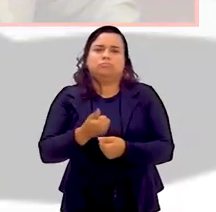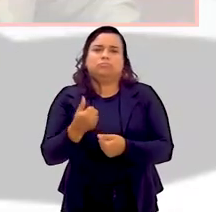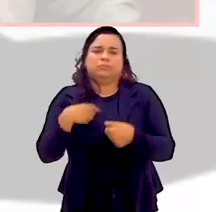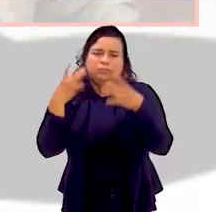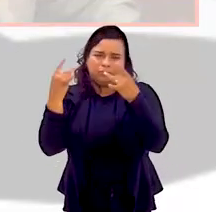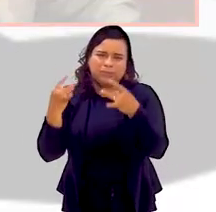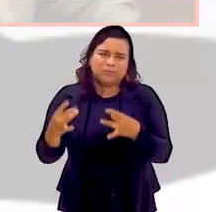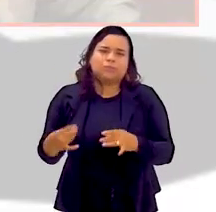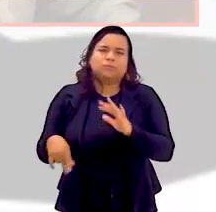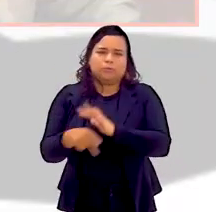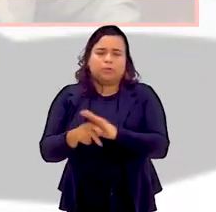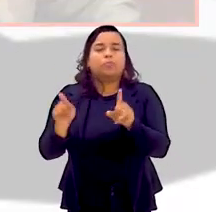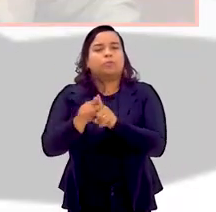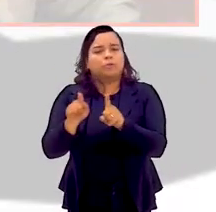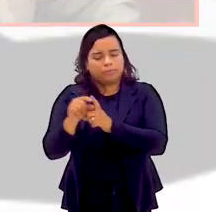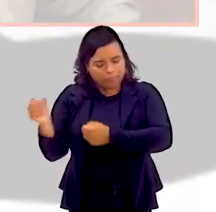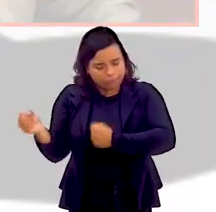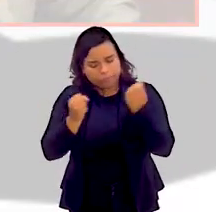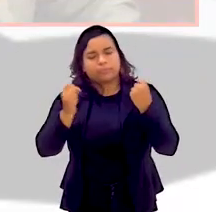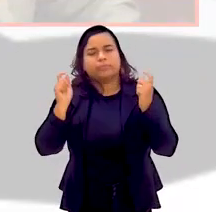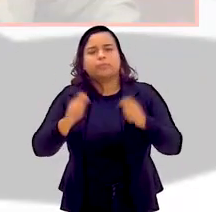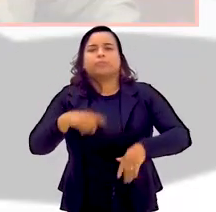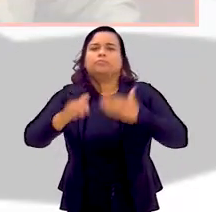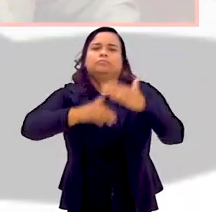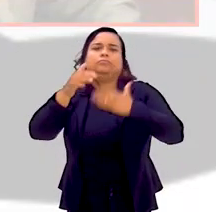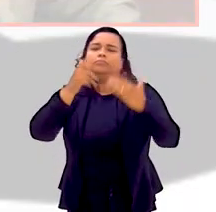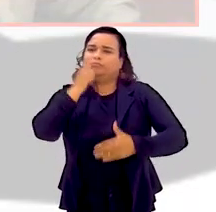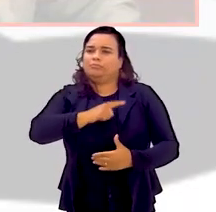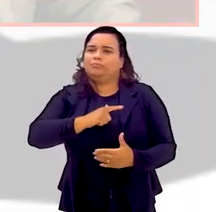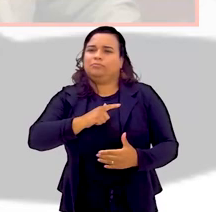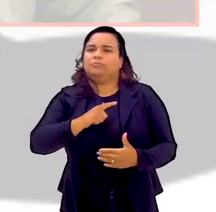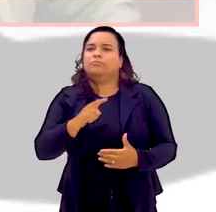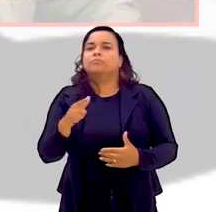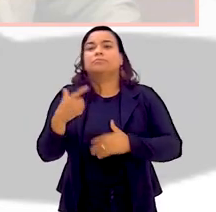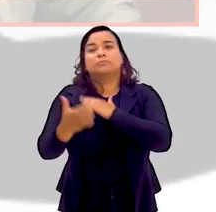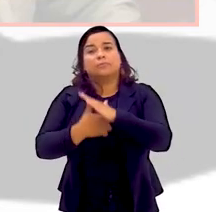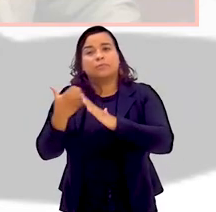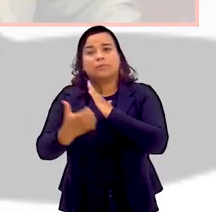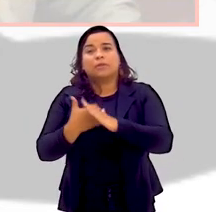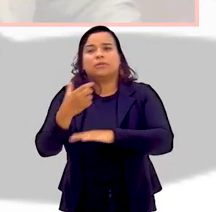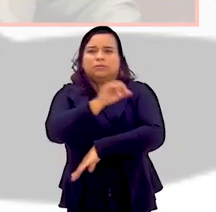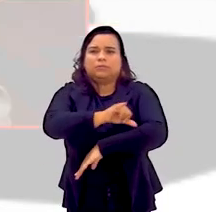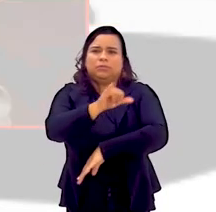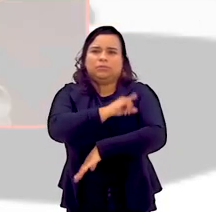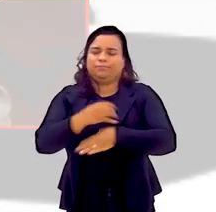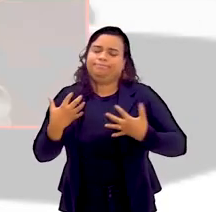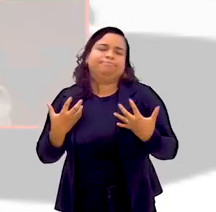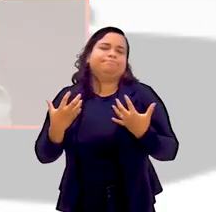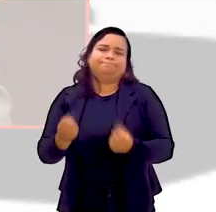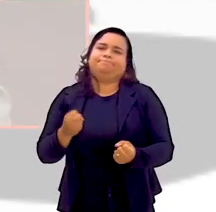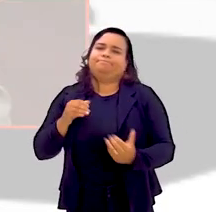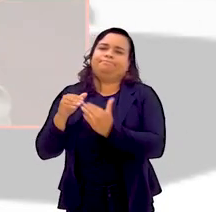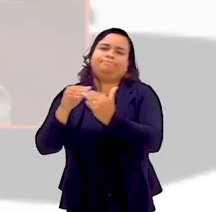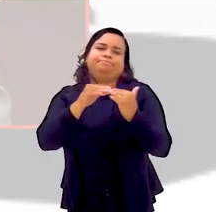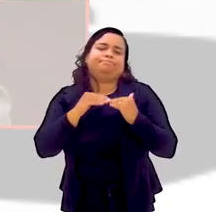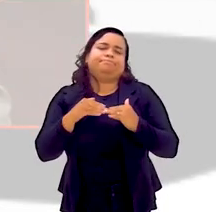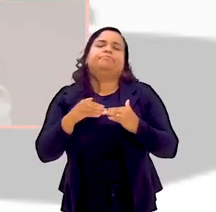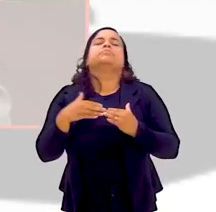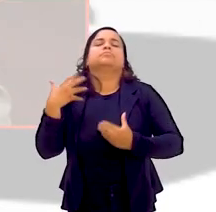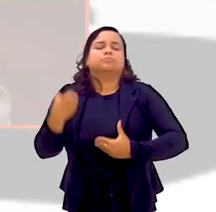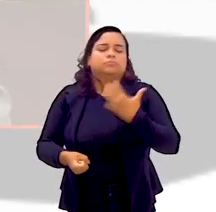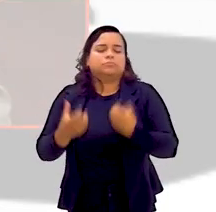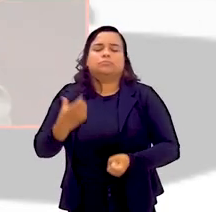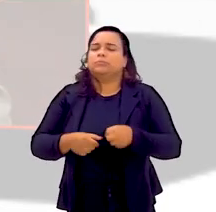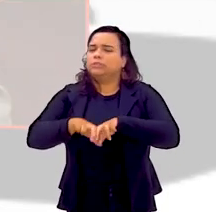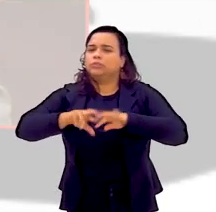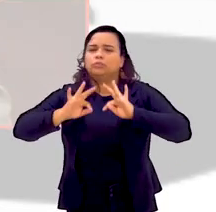muito específica, mas com grande potencialidade de crescer. O nosso empresariado fluminense respondeu sempre à altura das